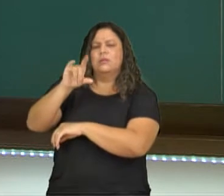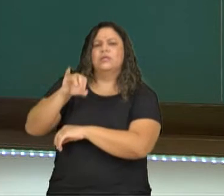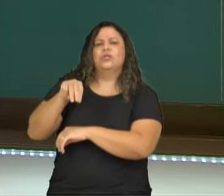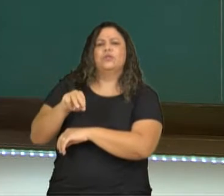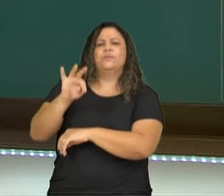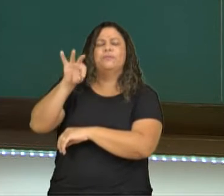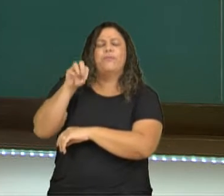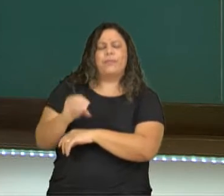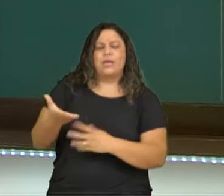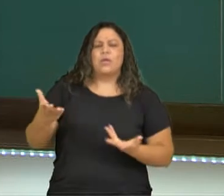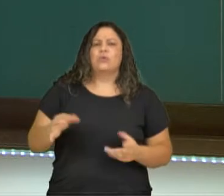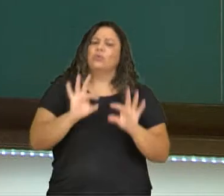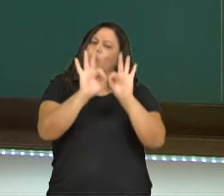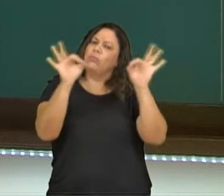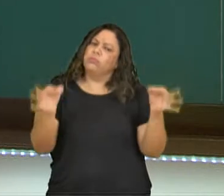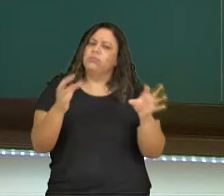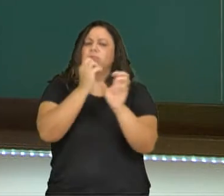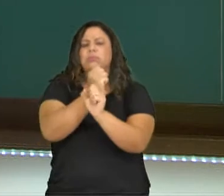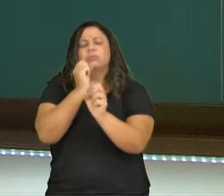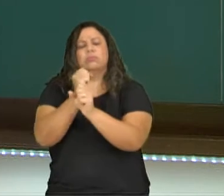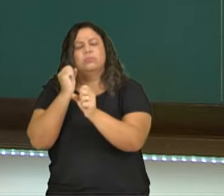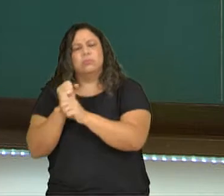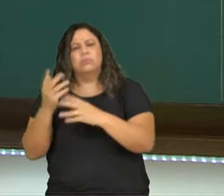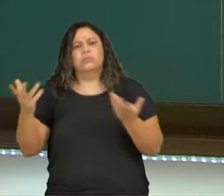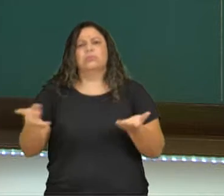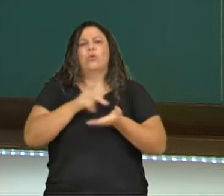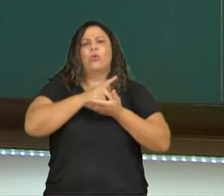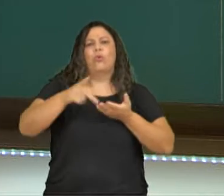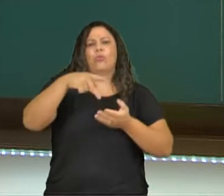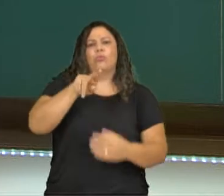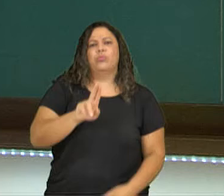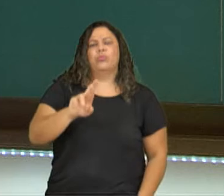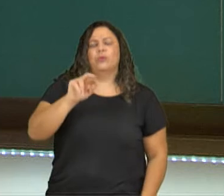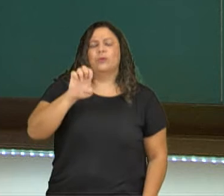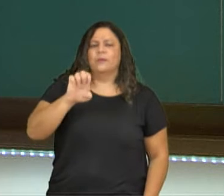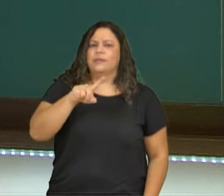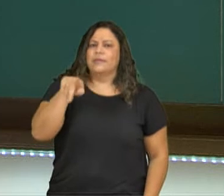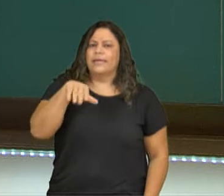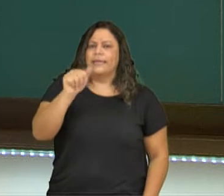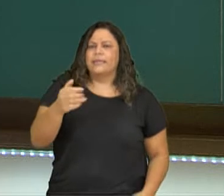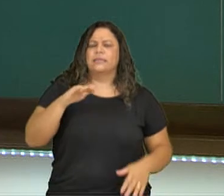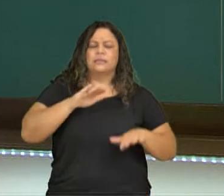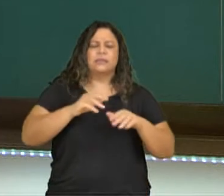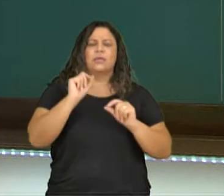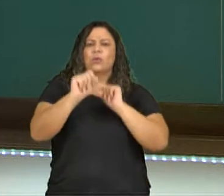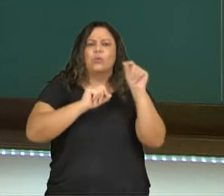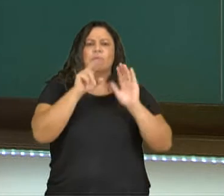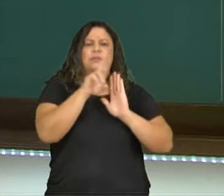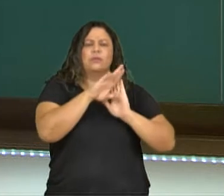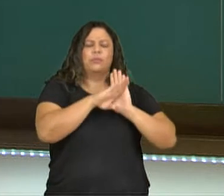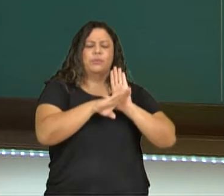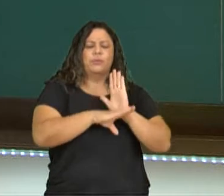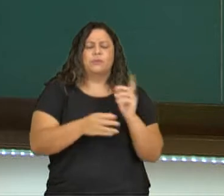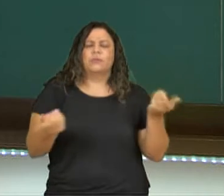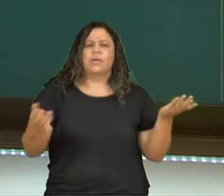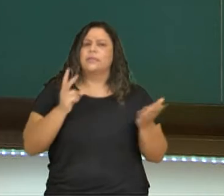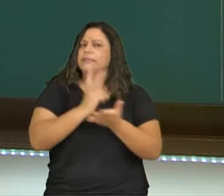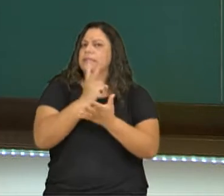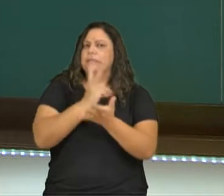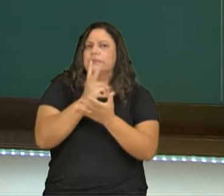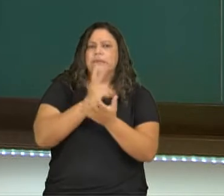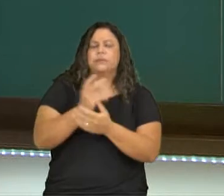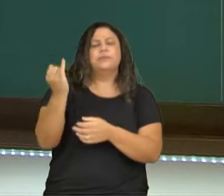com cálculo simples, de um cálculo com pureza. Quais são os passos que nós precisamos ter? Sempre, um dos